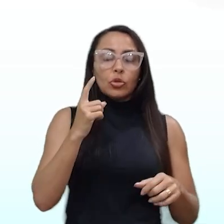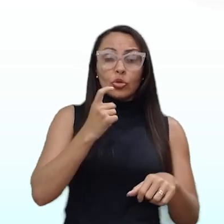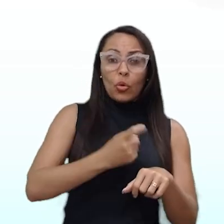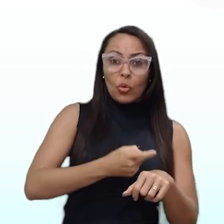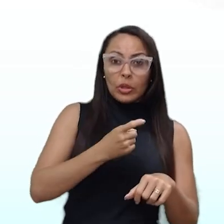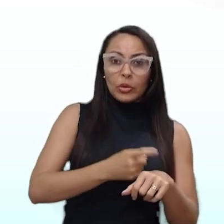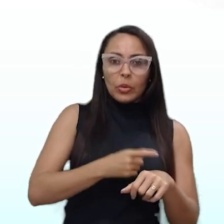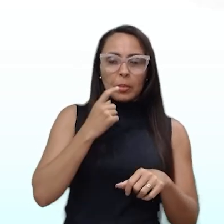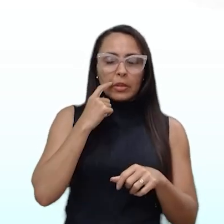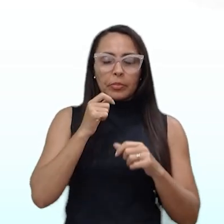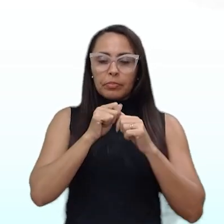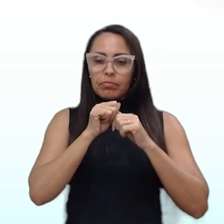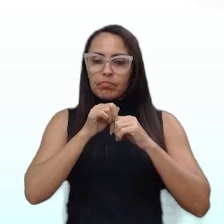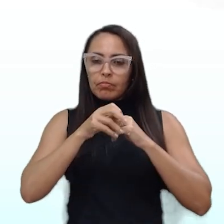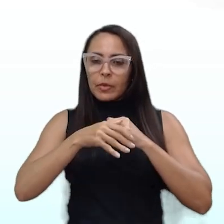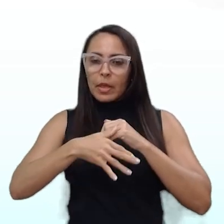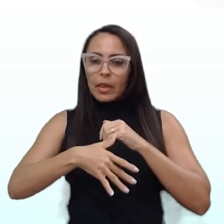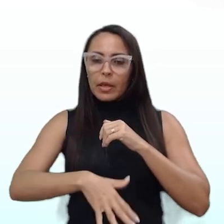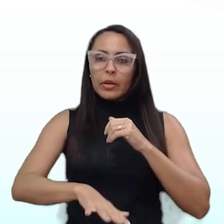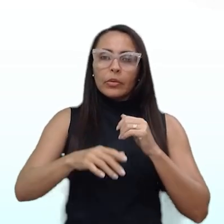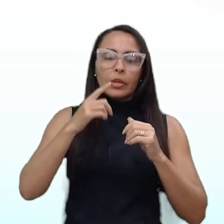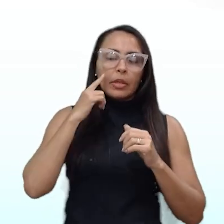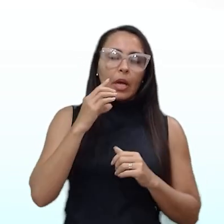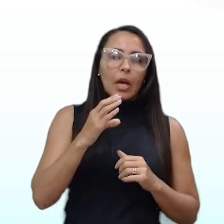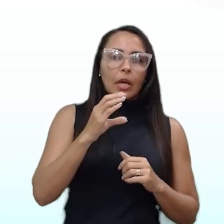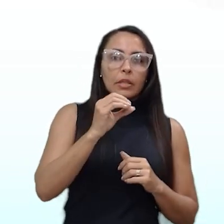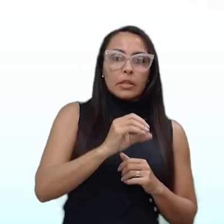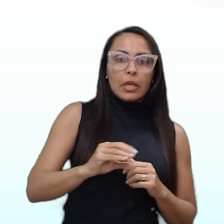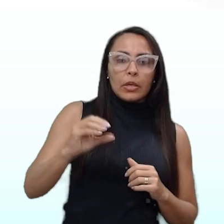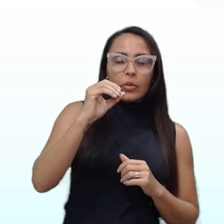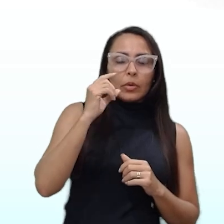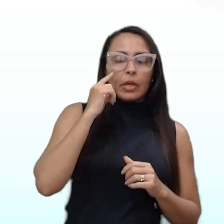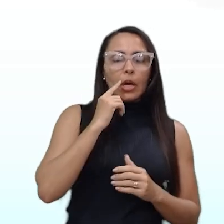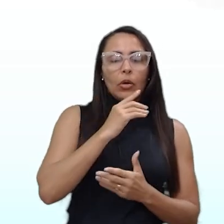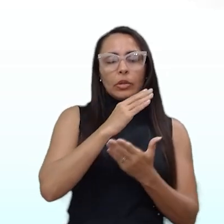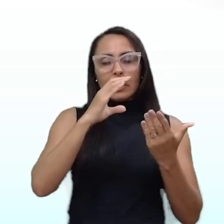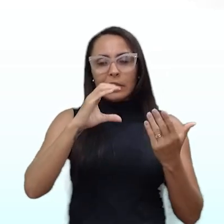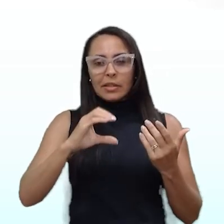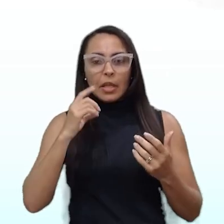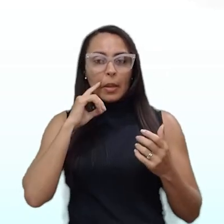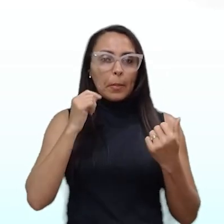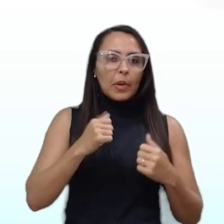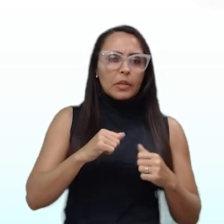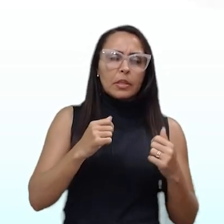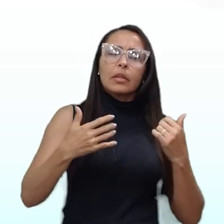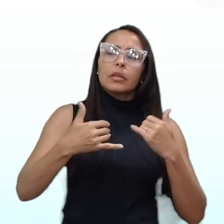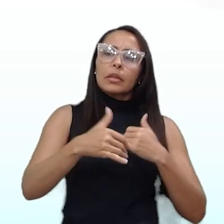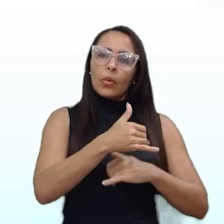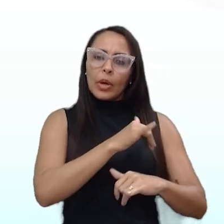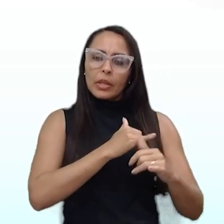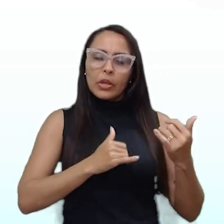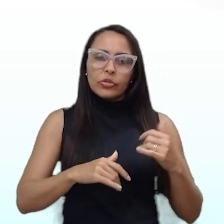passe a ser líquido, a temperatura de 0 graus na escala Celsius, ele precisa de uma energia que